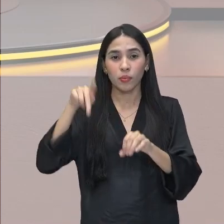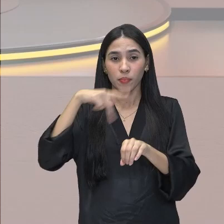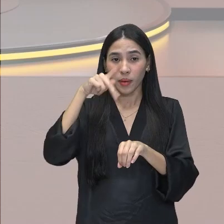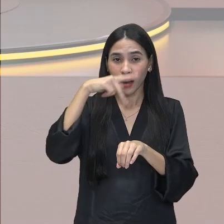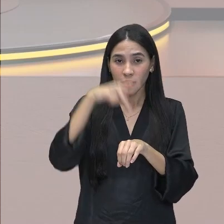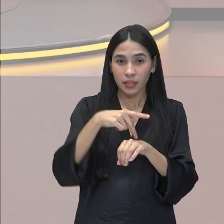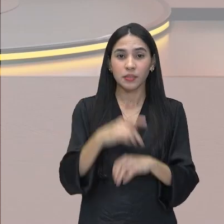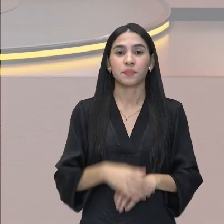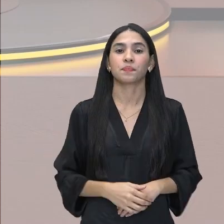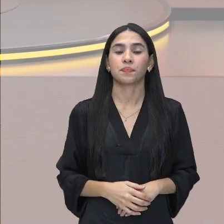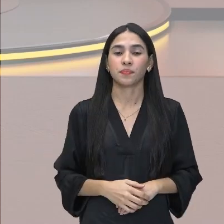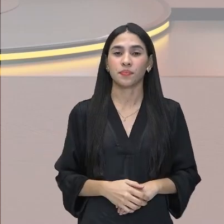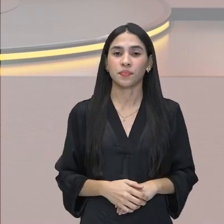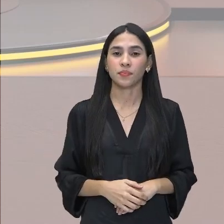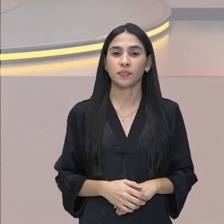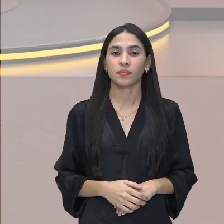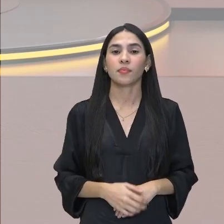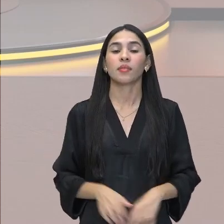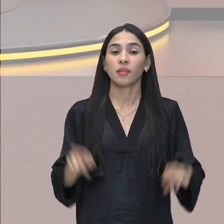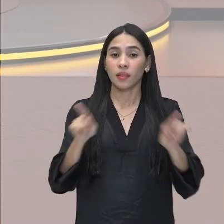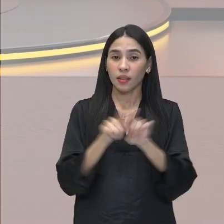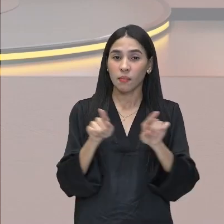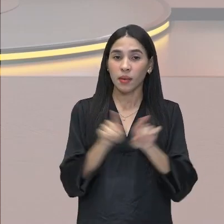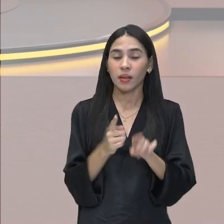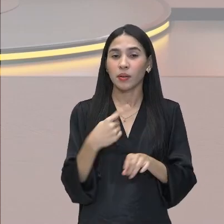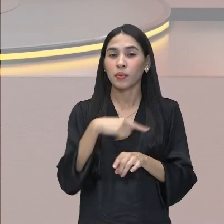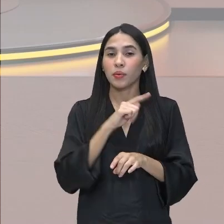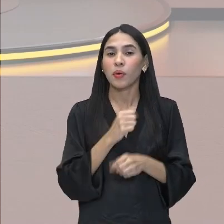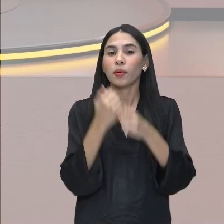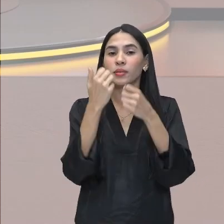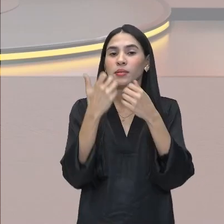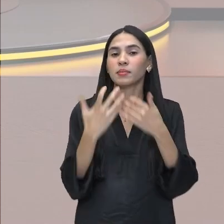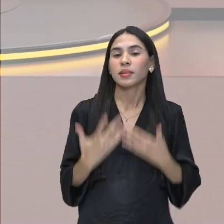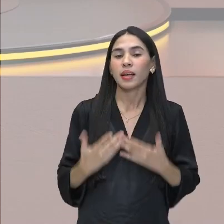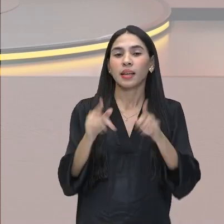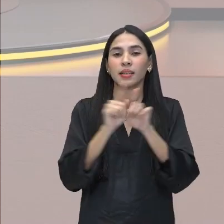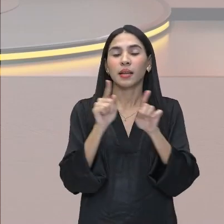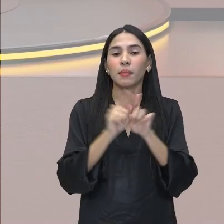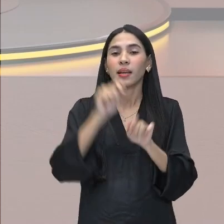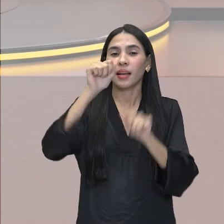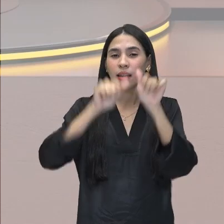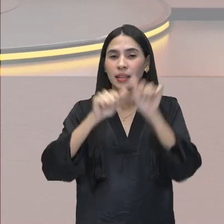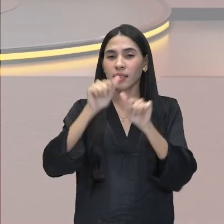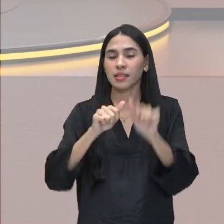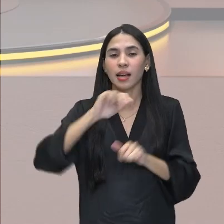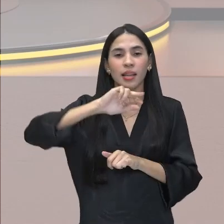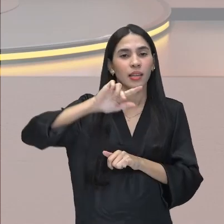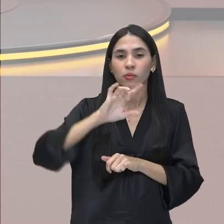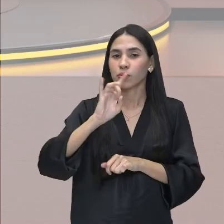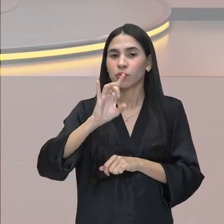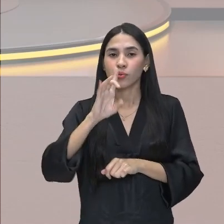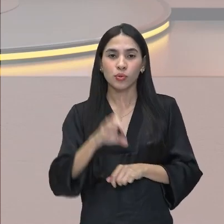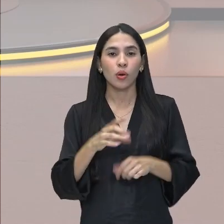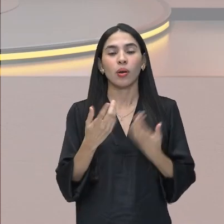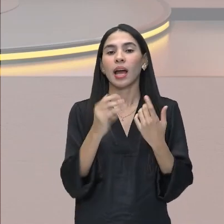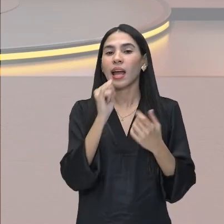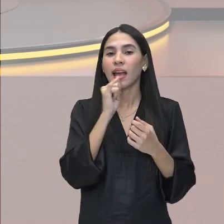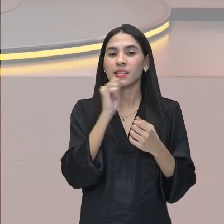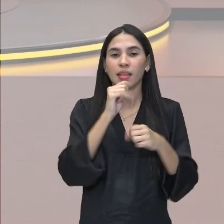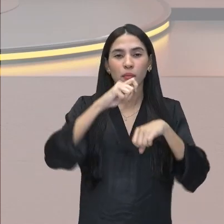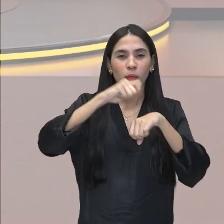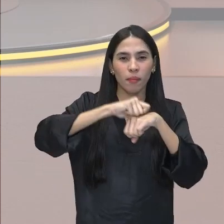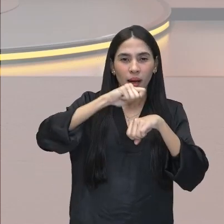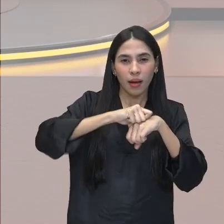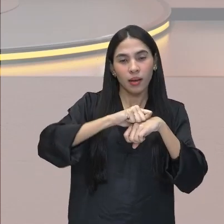né, e também nós iremos analisar não apenas os aspectos físicos, né,